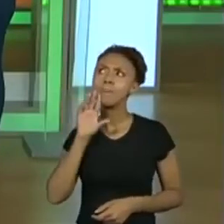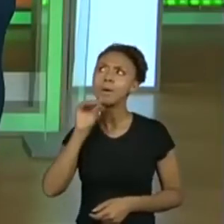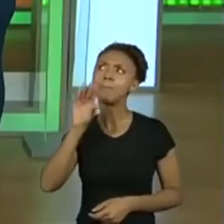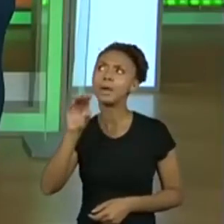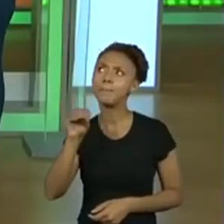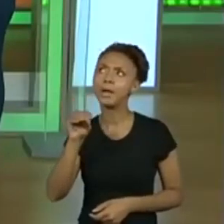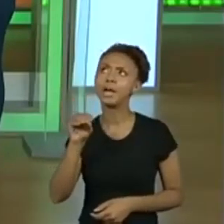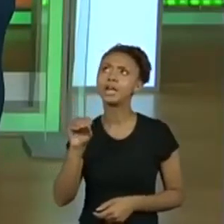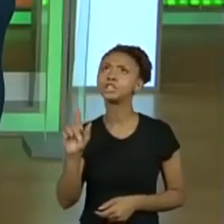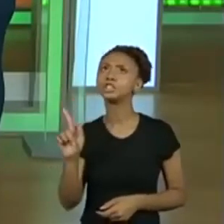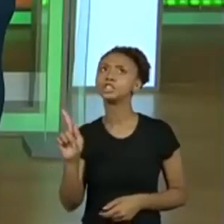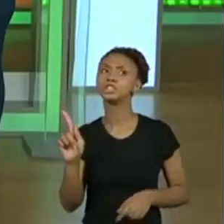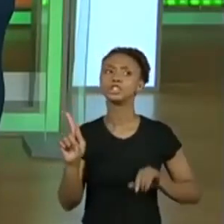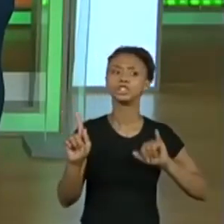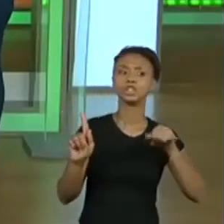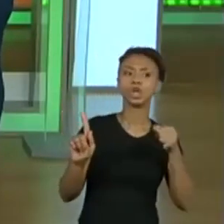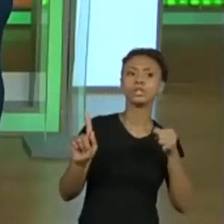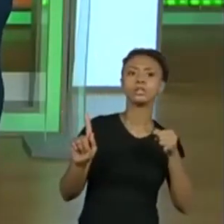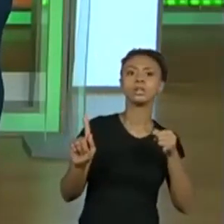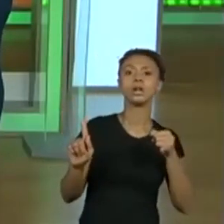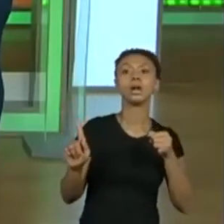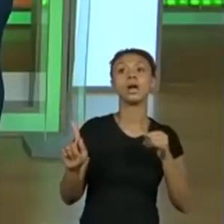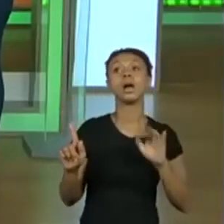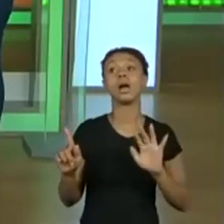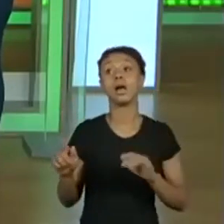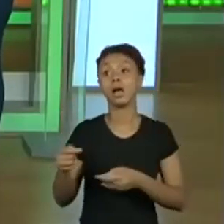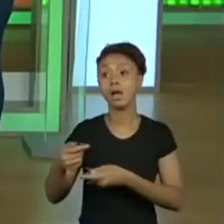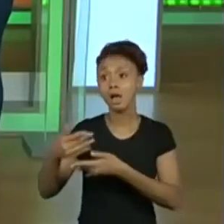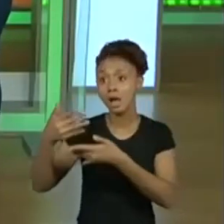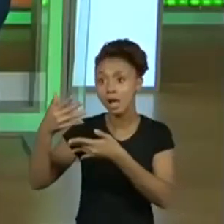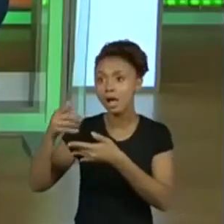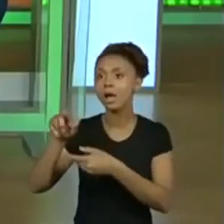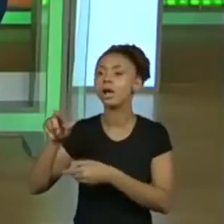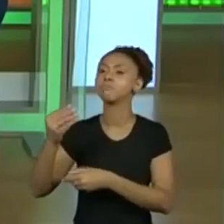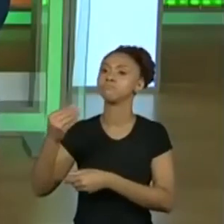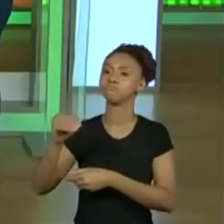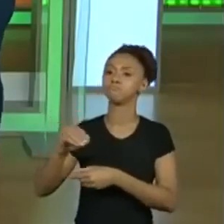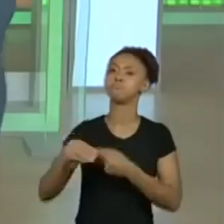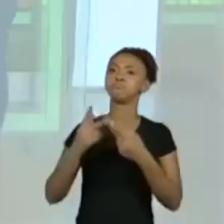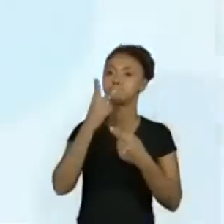do J? Estão dizendo que tem o som do J. J.